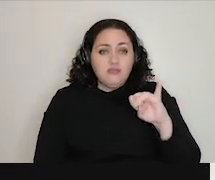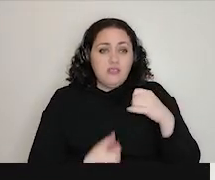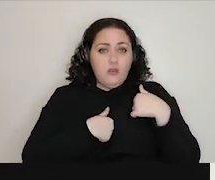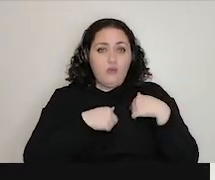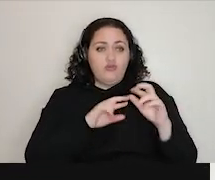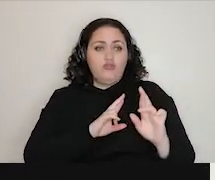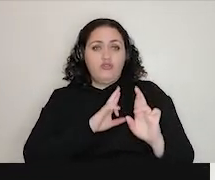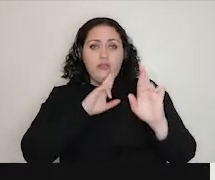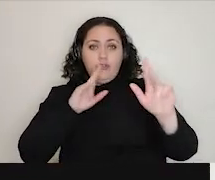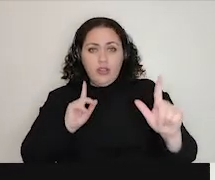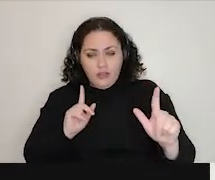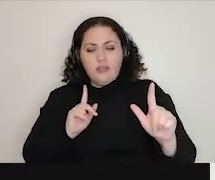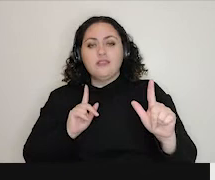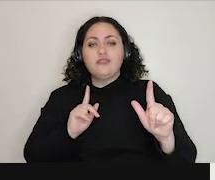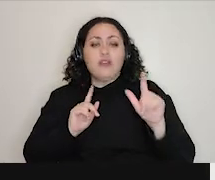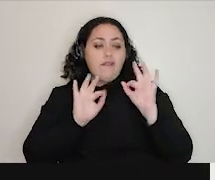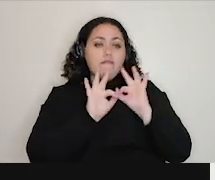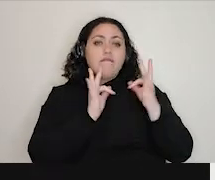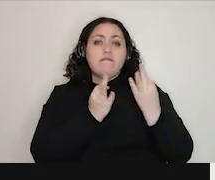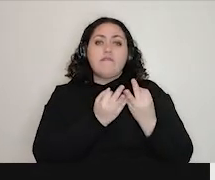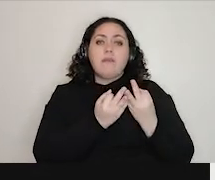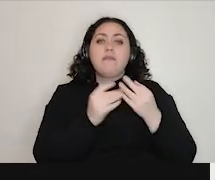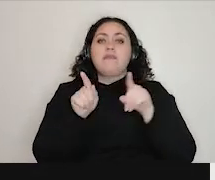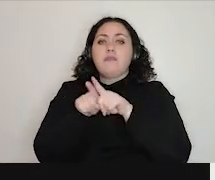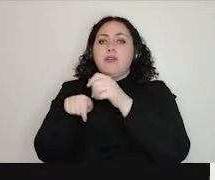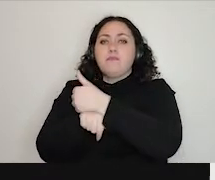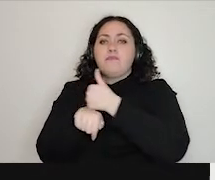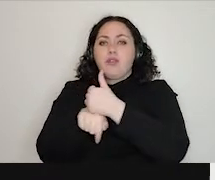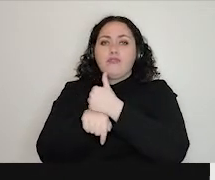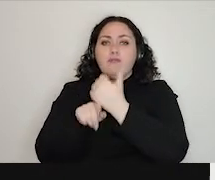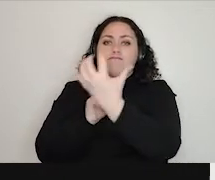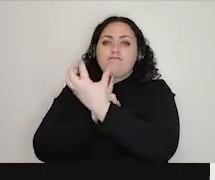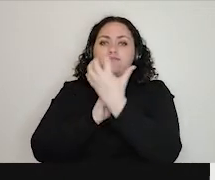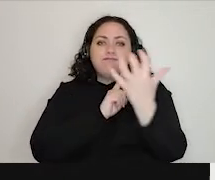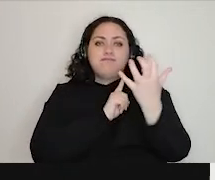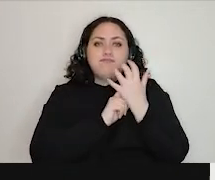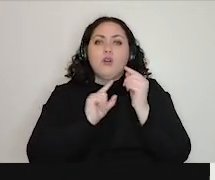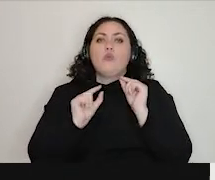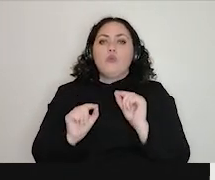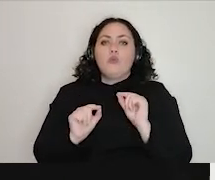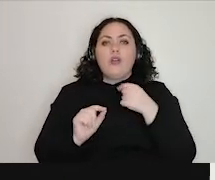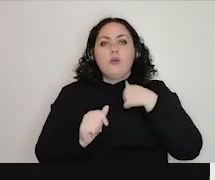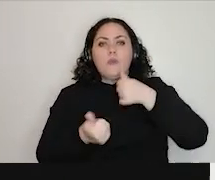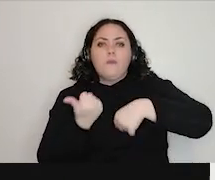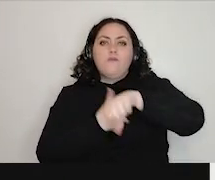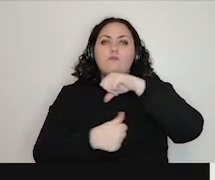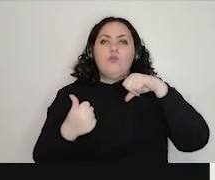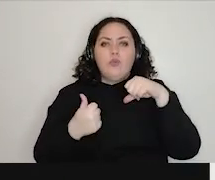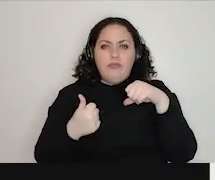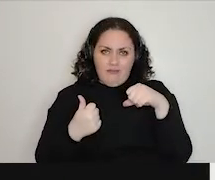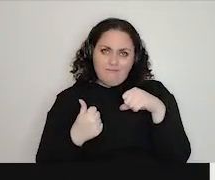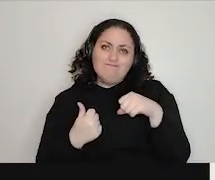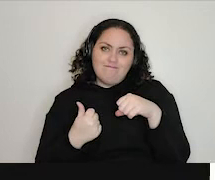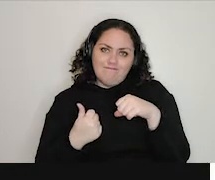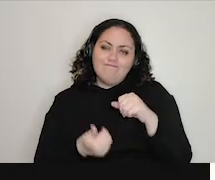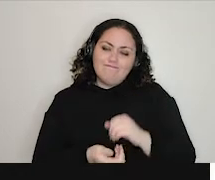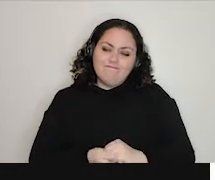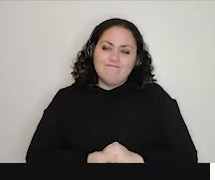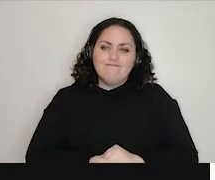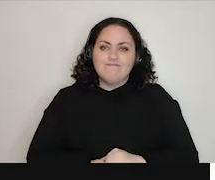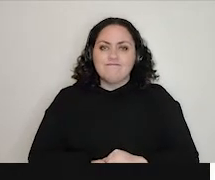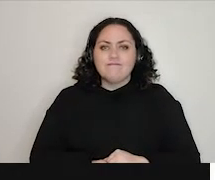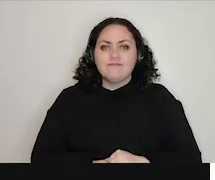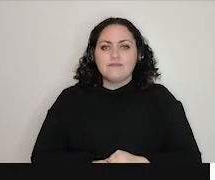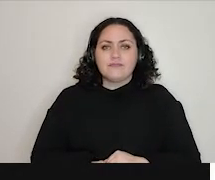são submetidos, né, pelos seus familiares e pelos profissionais a esse tipo de procedimento, né, a gente pode